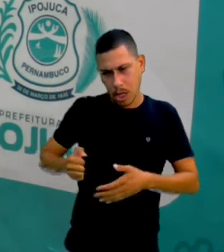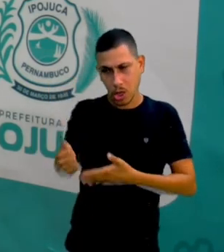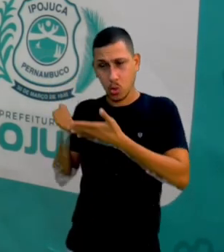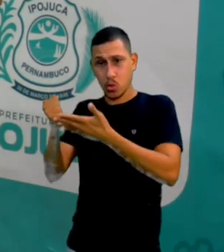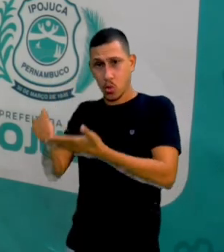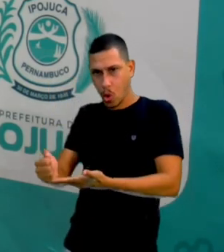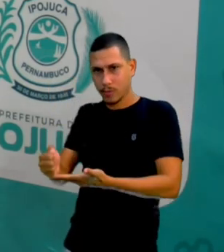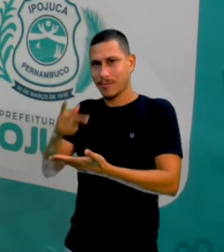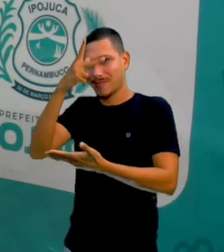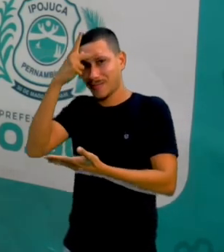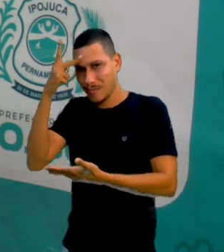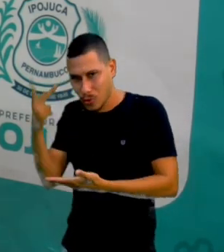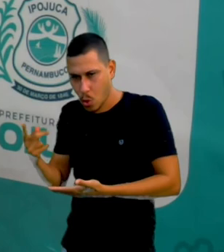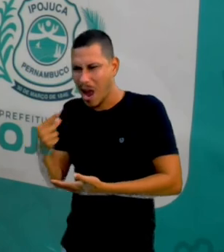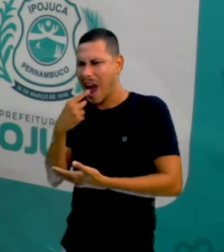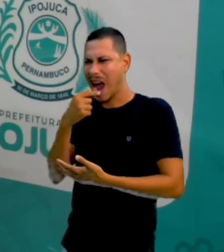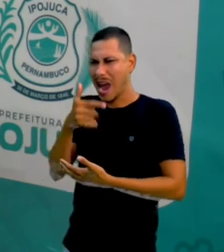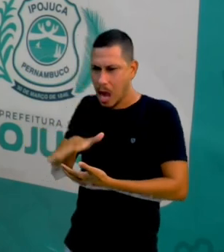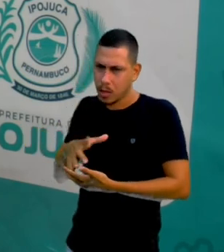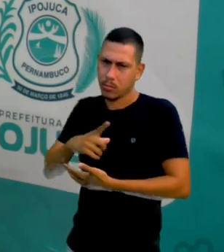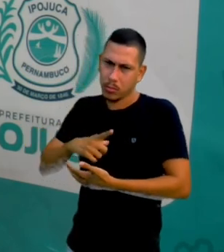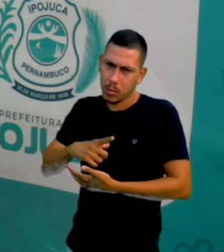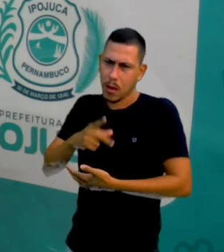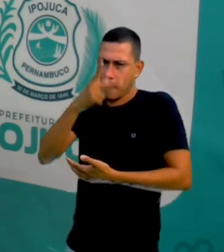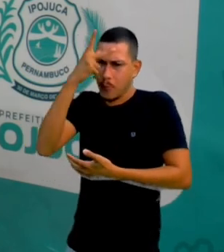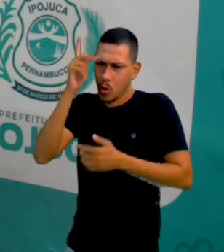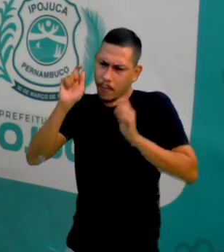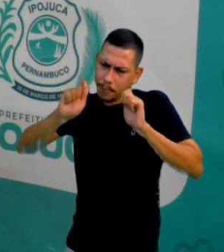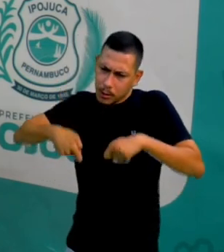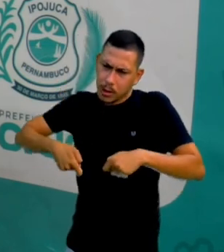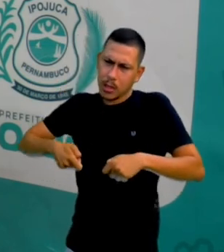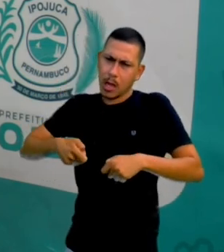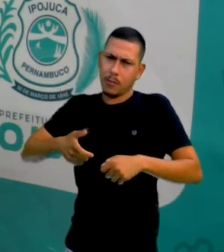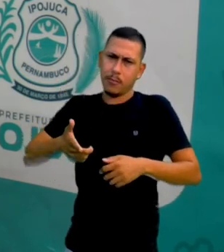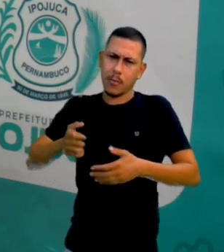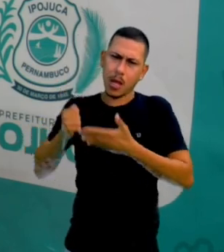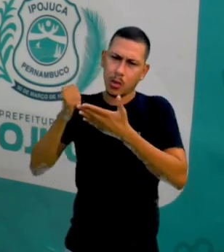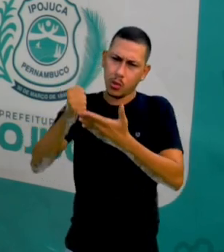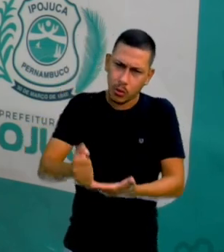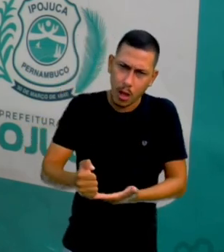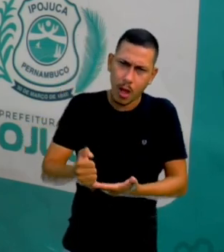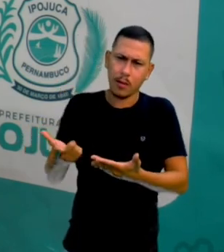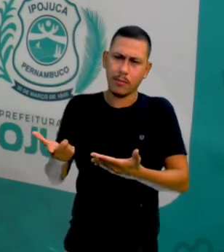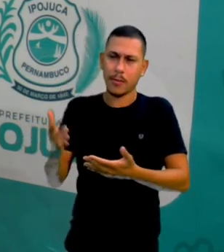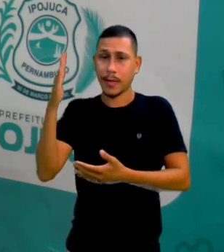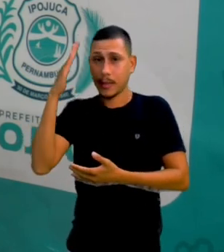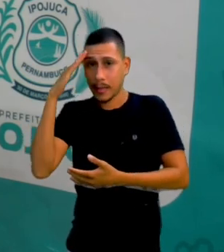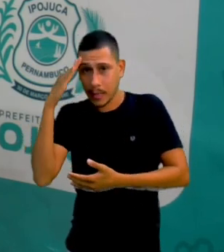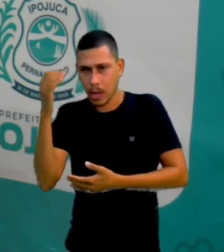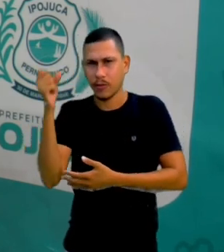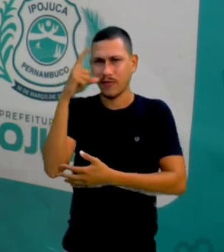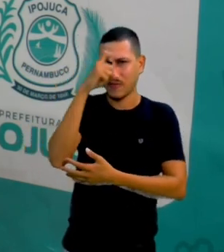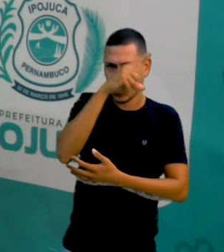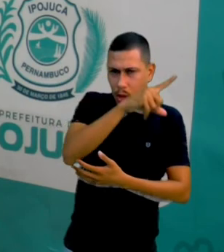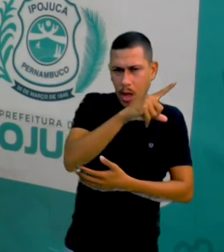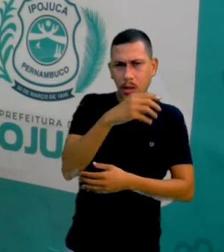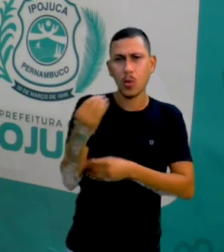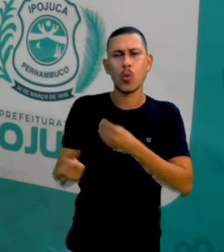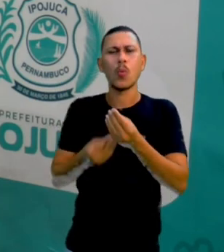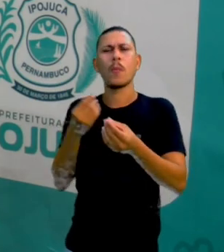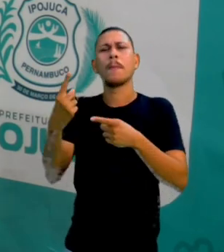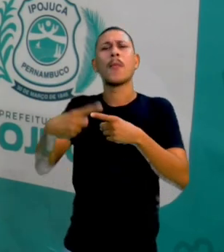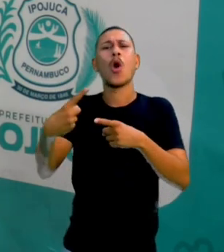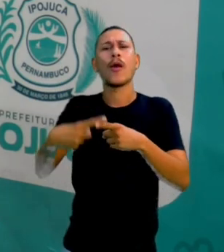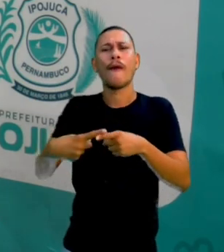terminar pressionando essa pessoa para que ela saia daquele estado. Não, você tem que colaborar compreendendo e vendo quais foram os